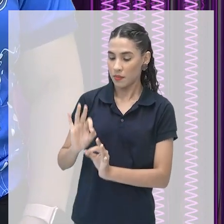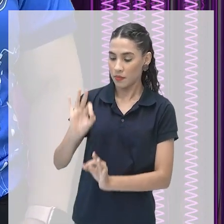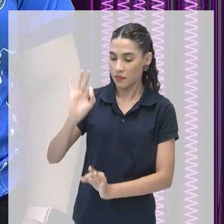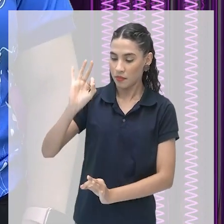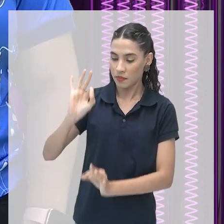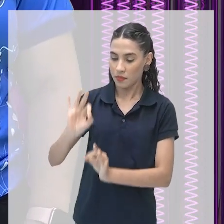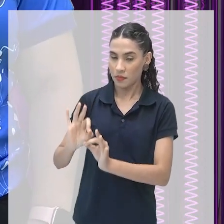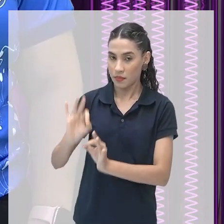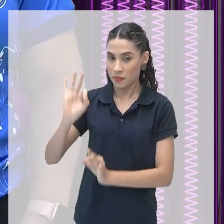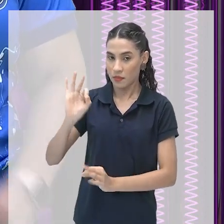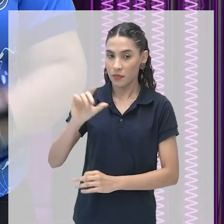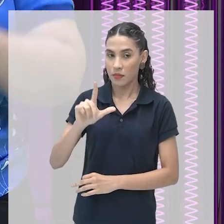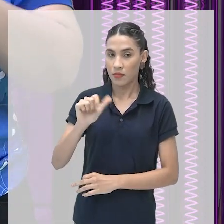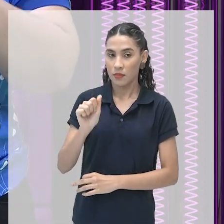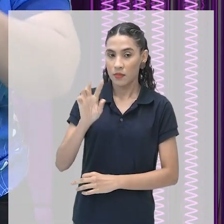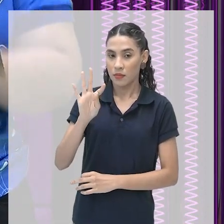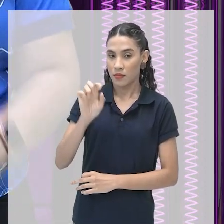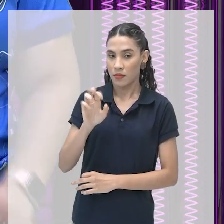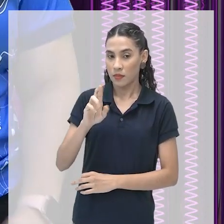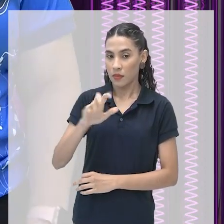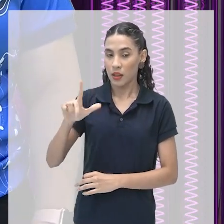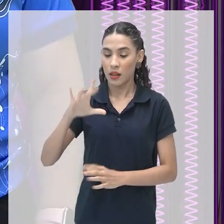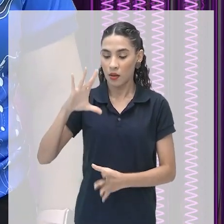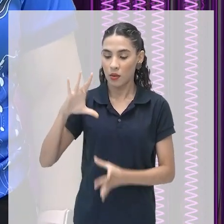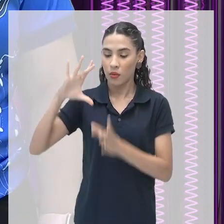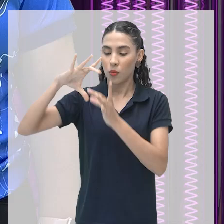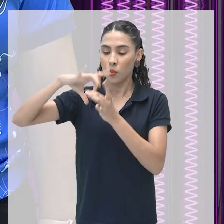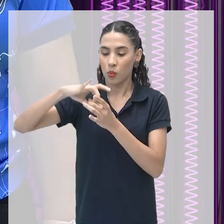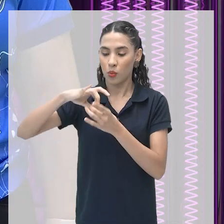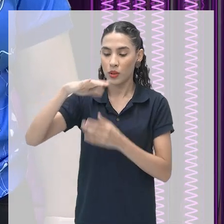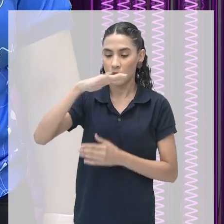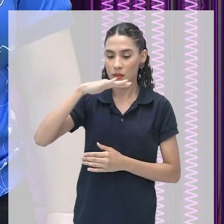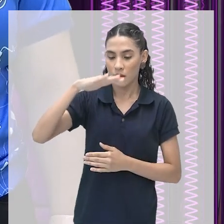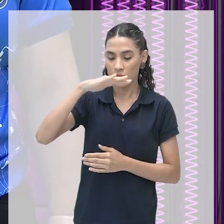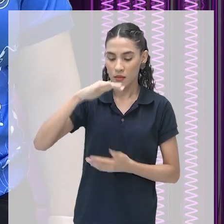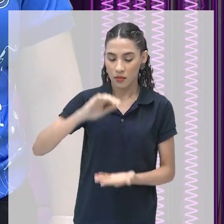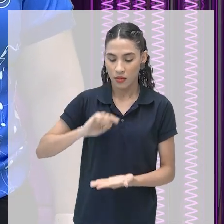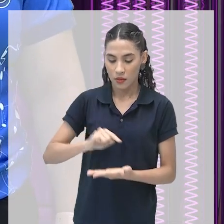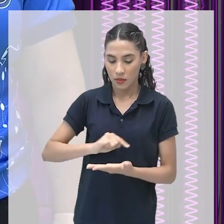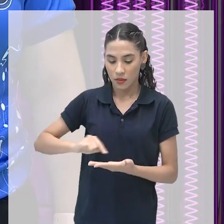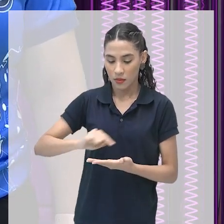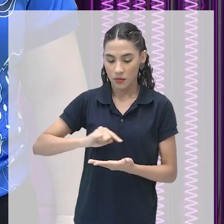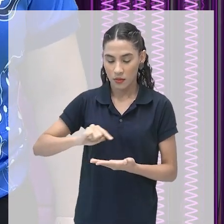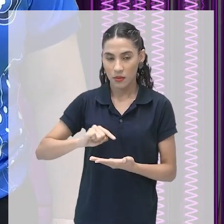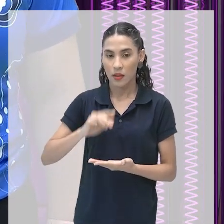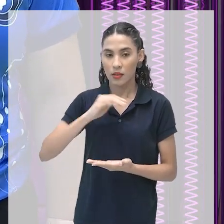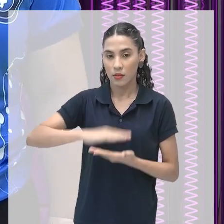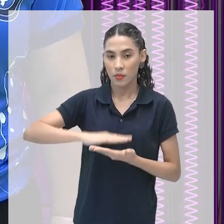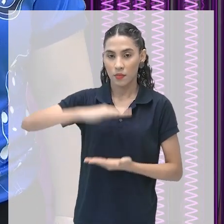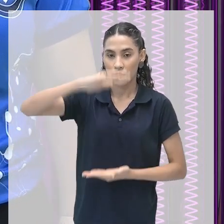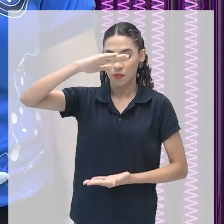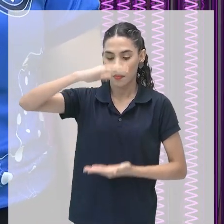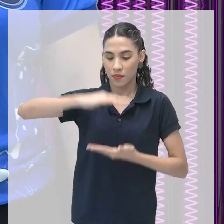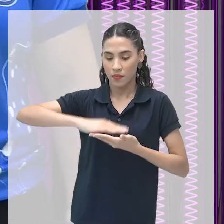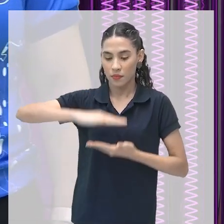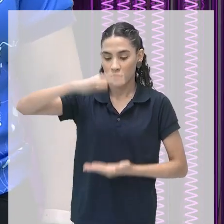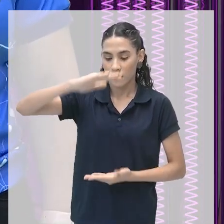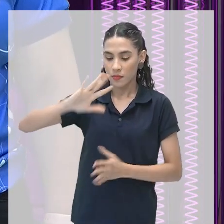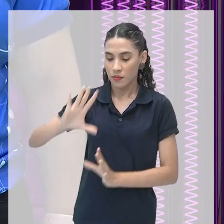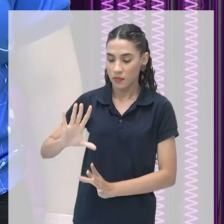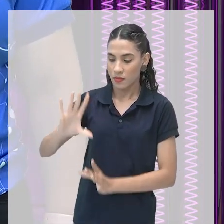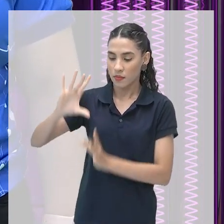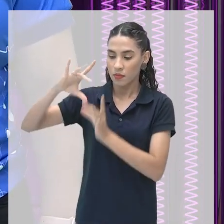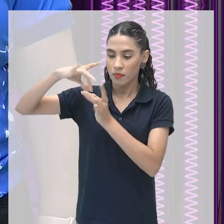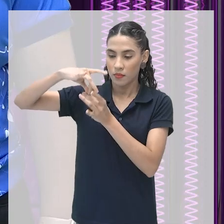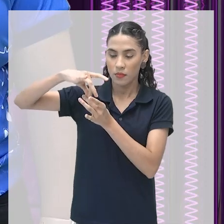risquinhos aí, né, que unem as duas bases. Então, são os segmentos de reta que estão unindo a base de cima com a base de baixo. E a